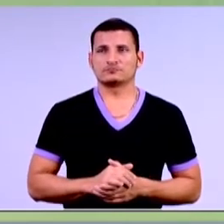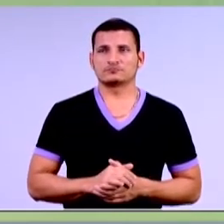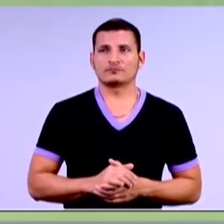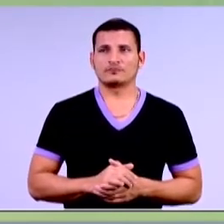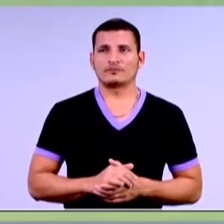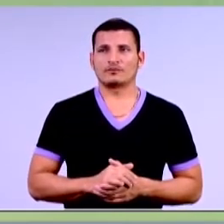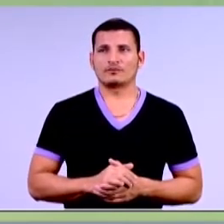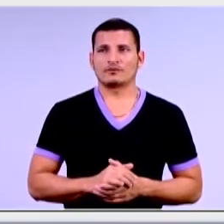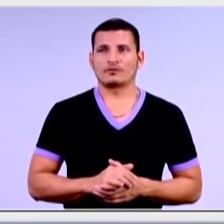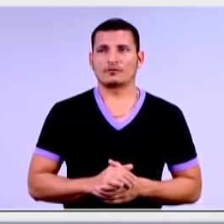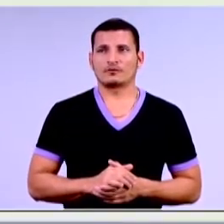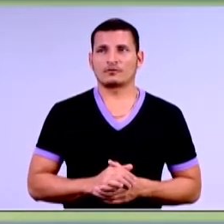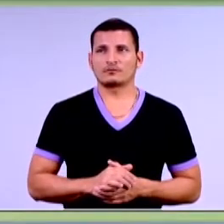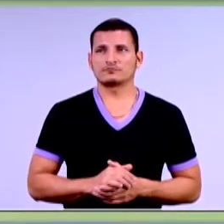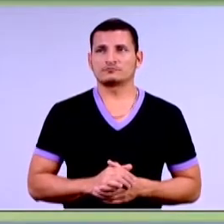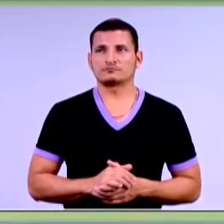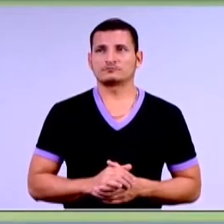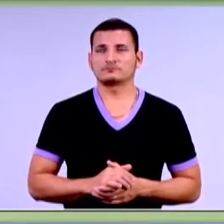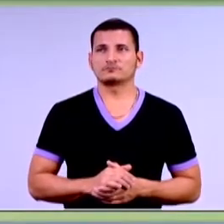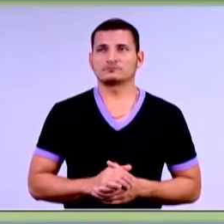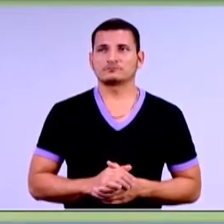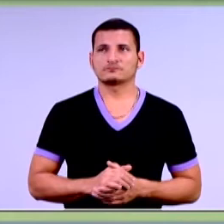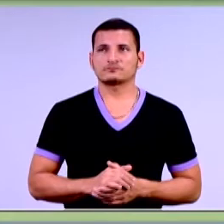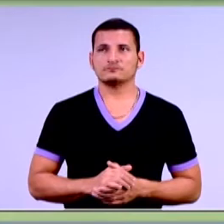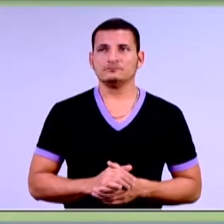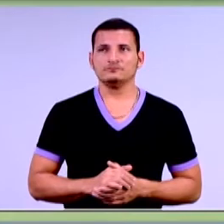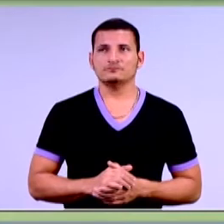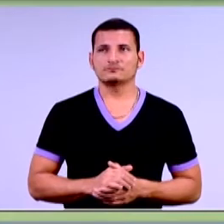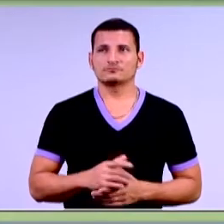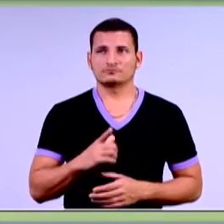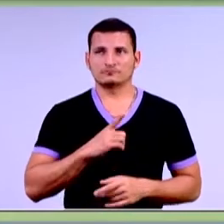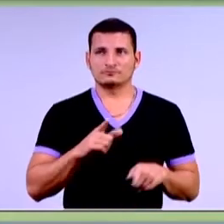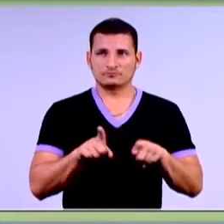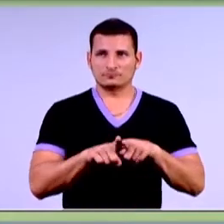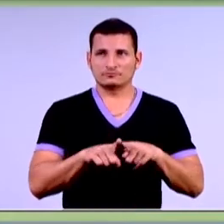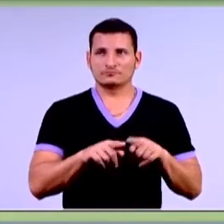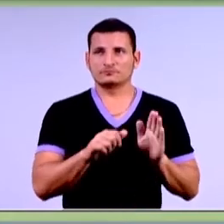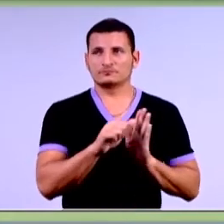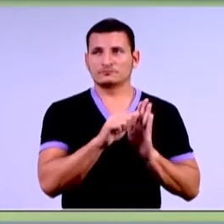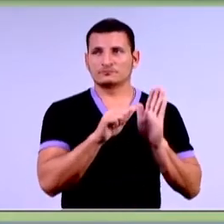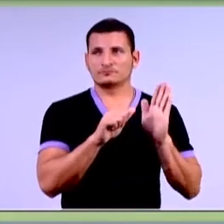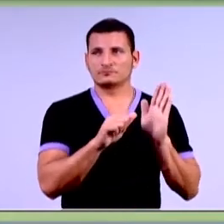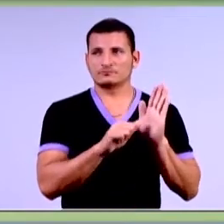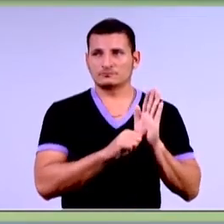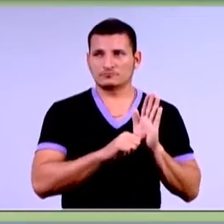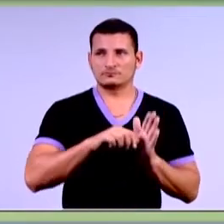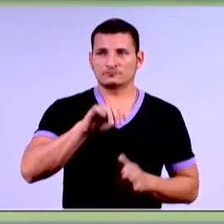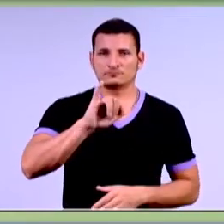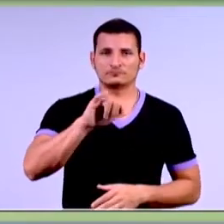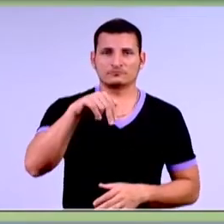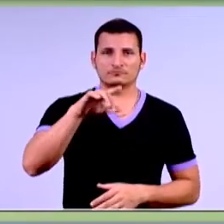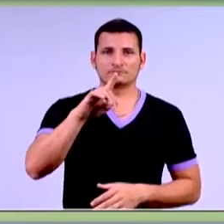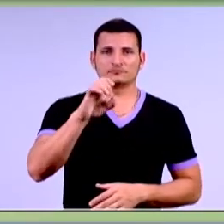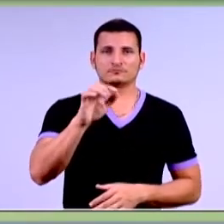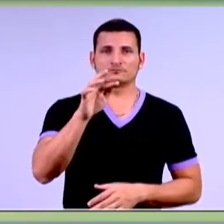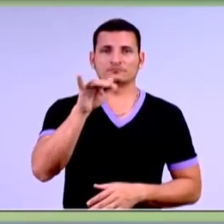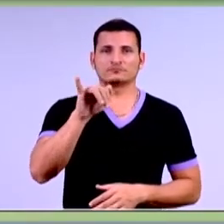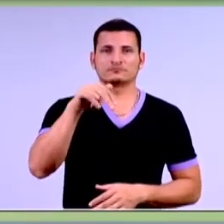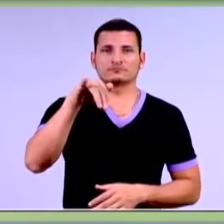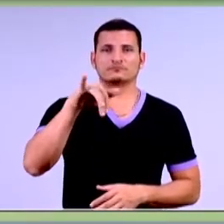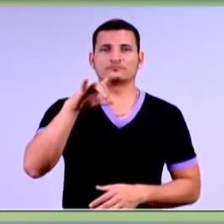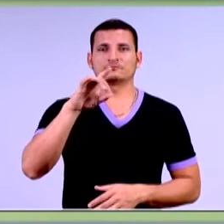rock bem nós temos também os artigos indefinidos ou seja eu não é